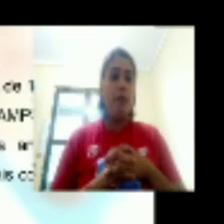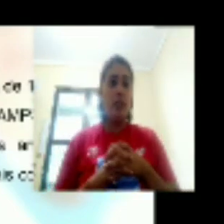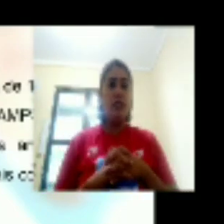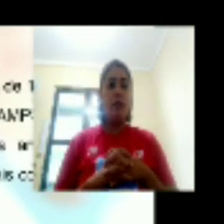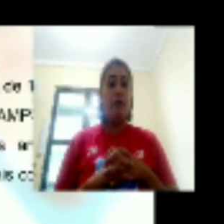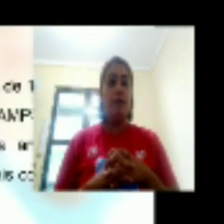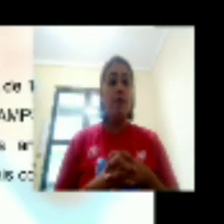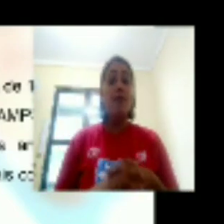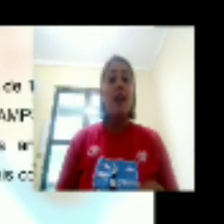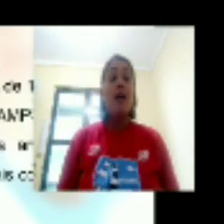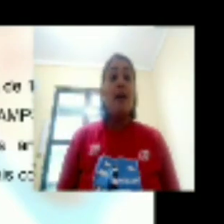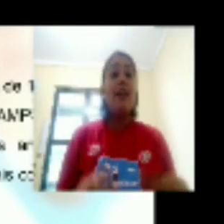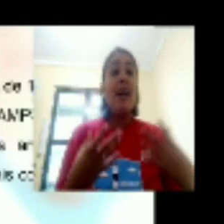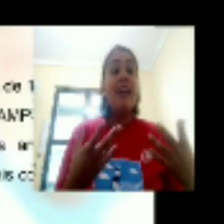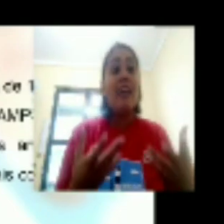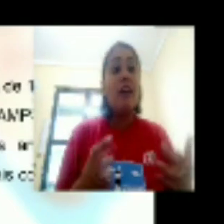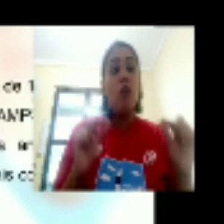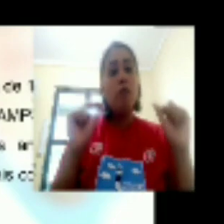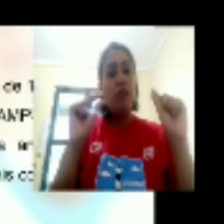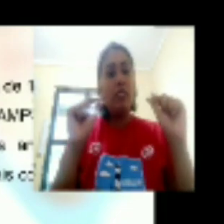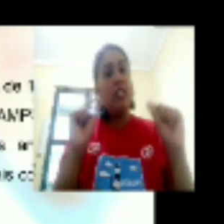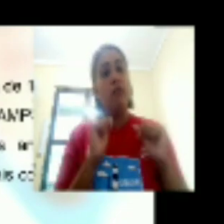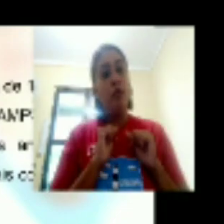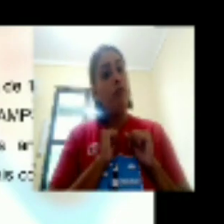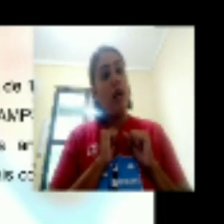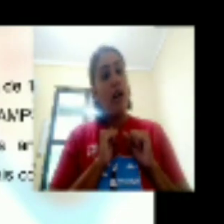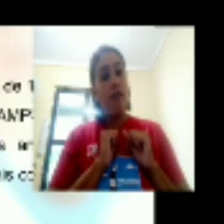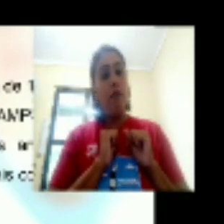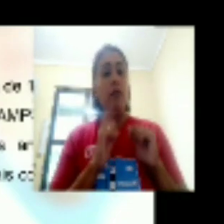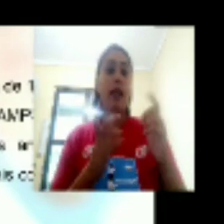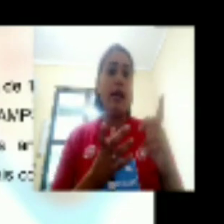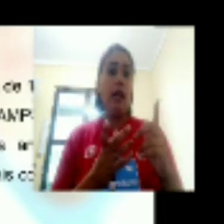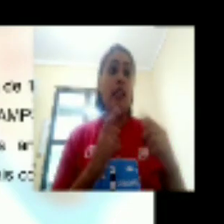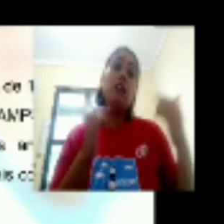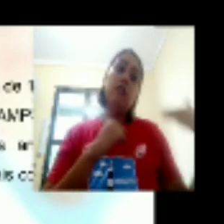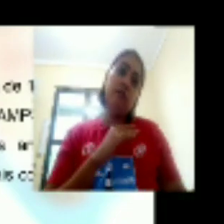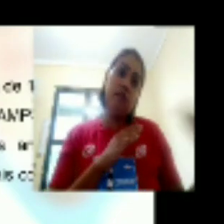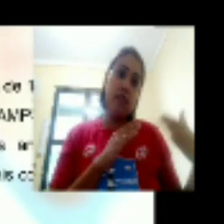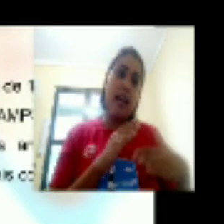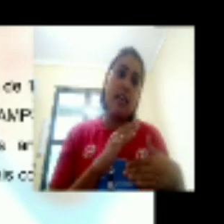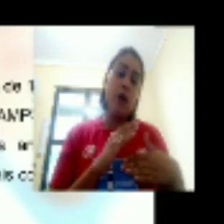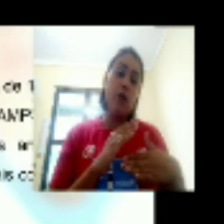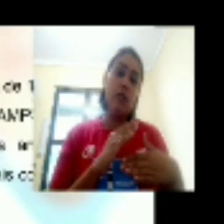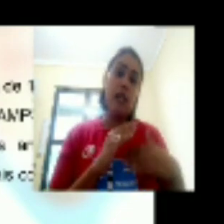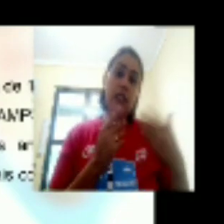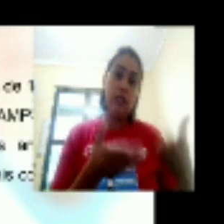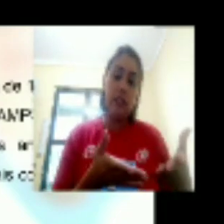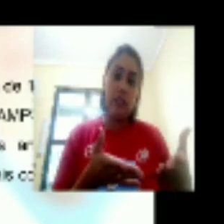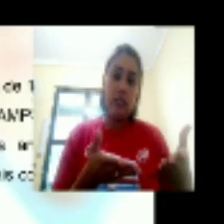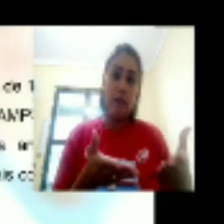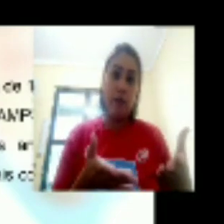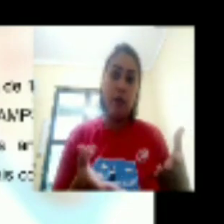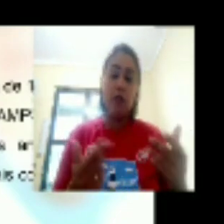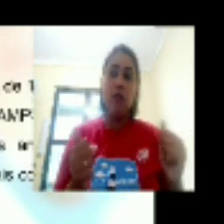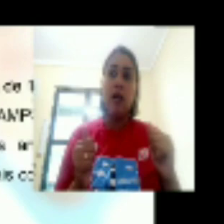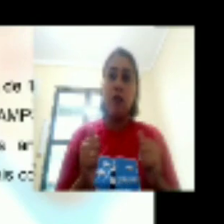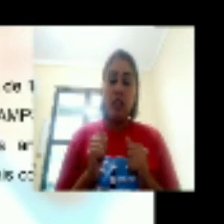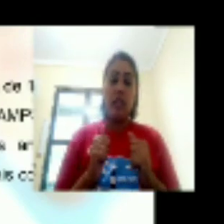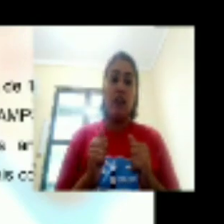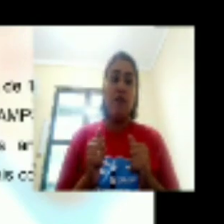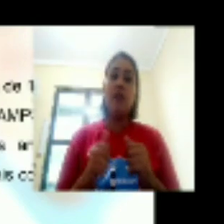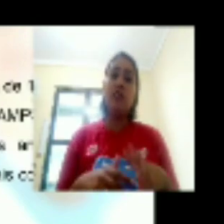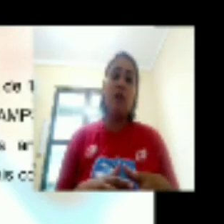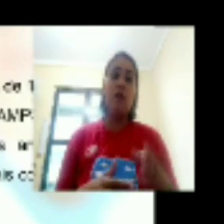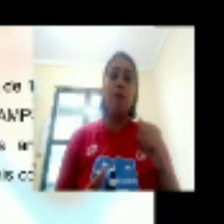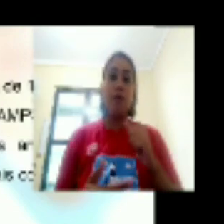diálise, por exemplo. E aí, como estava saindo muito caro e caiu a quantidade de público, o